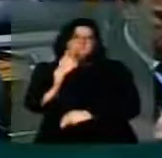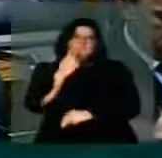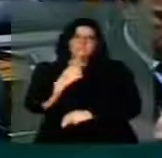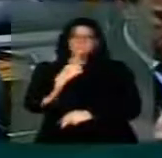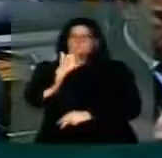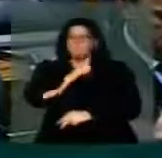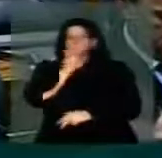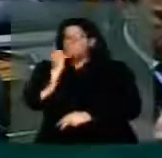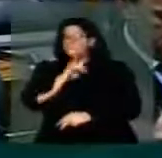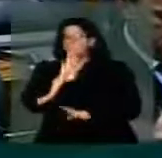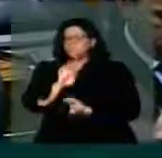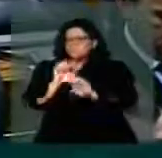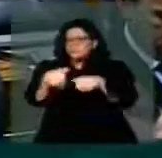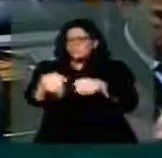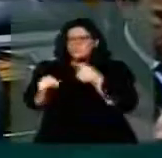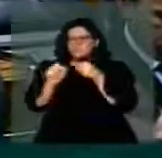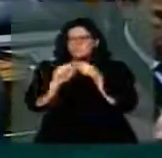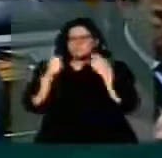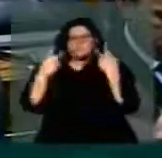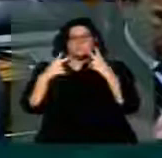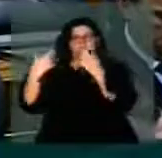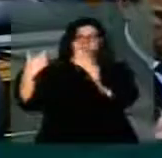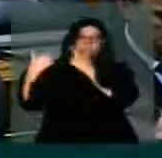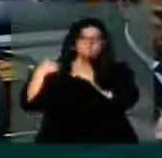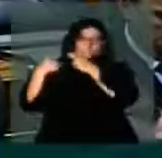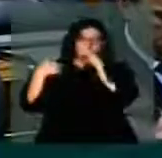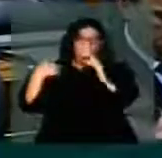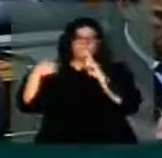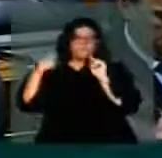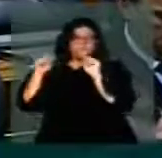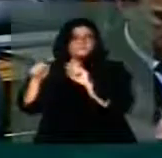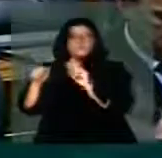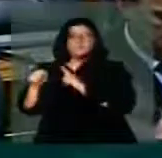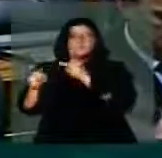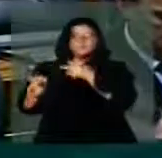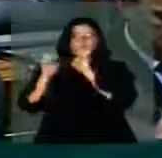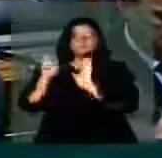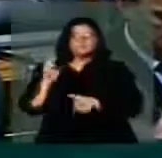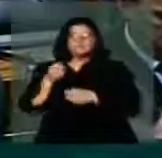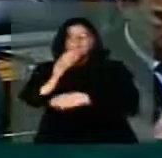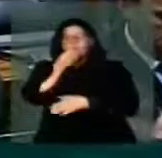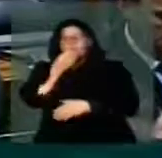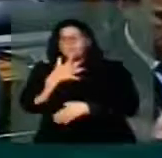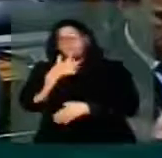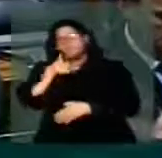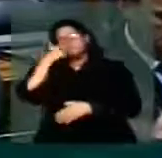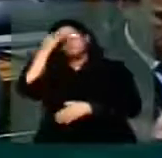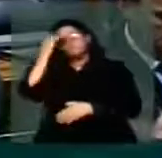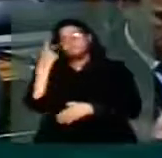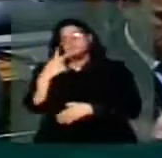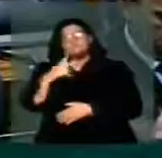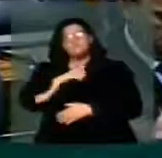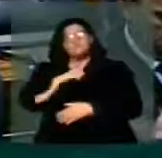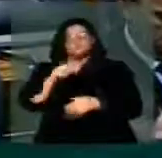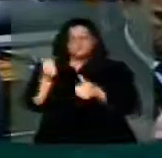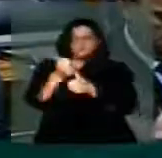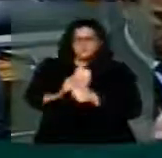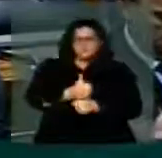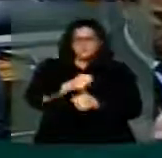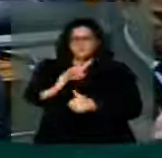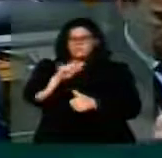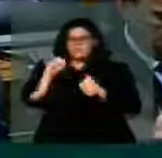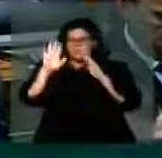do recado, fazer a sua parte, o seu papel, e tenho certeza que o seu mandato vai honrar as boas tradições de